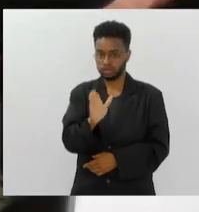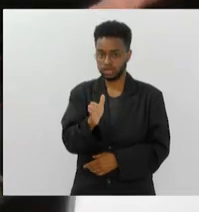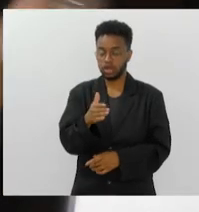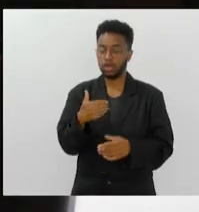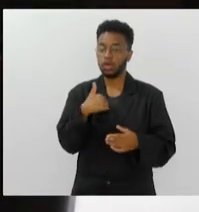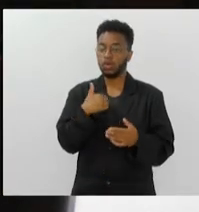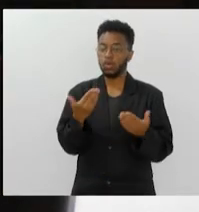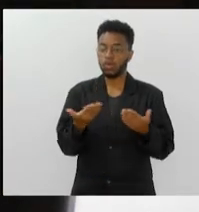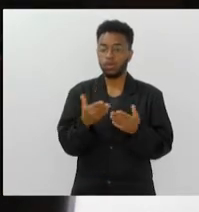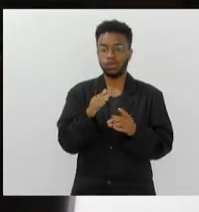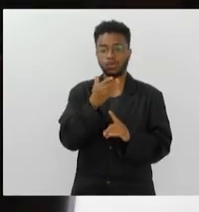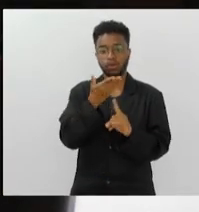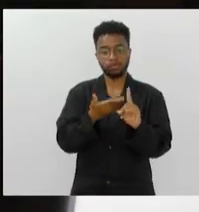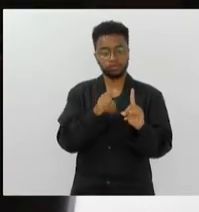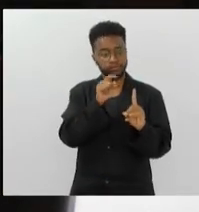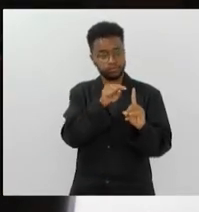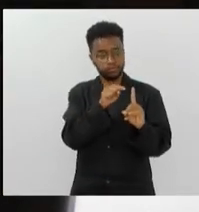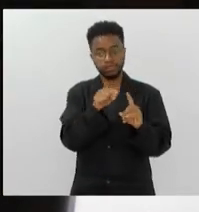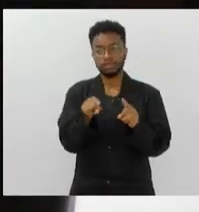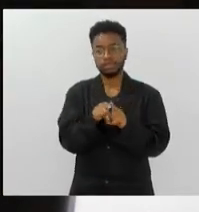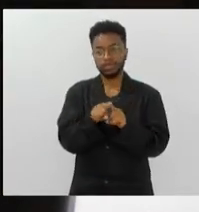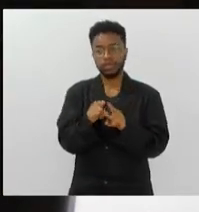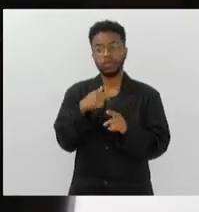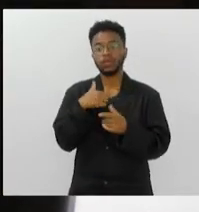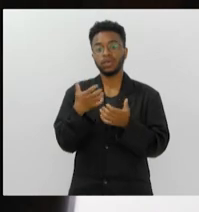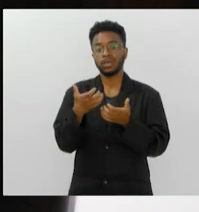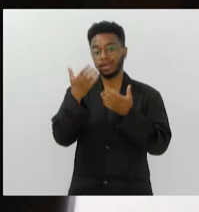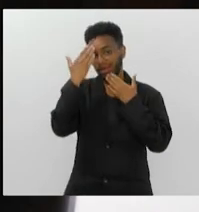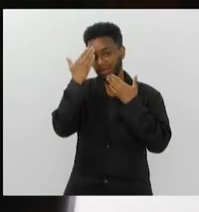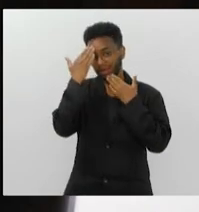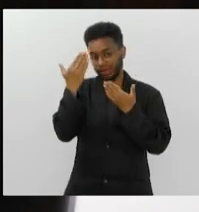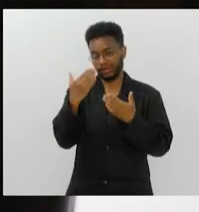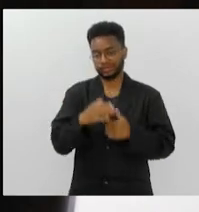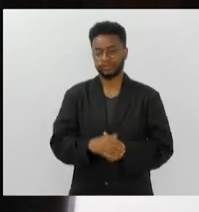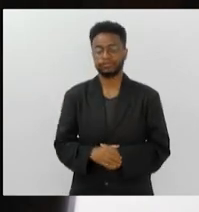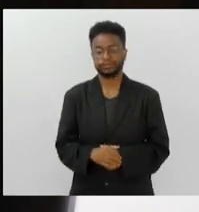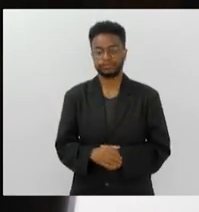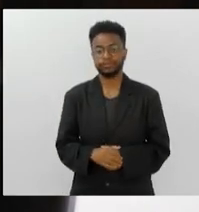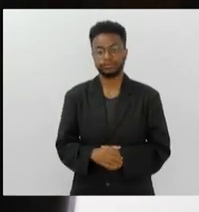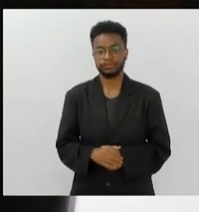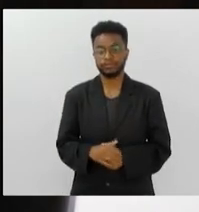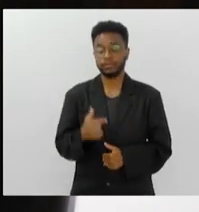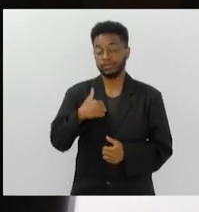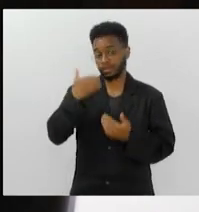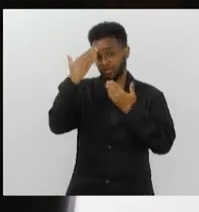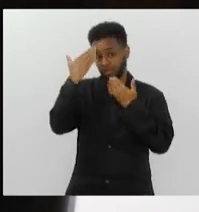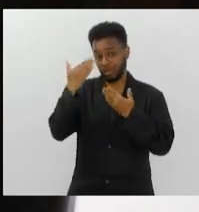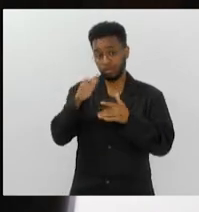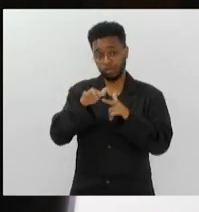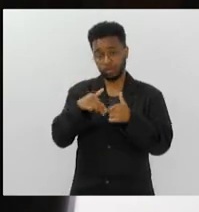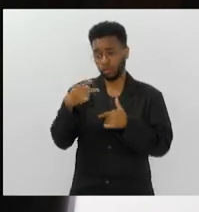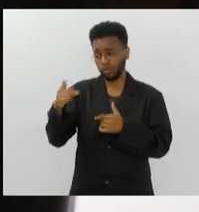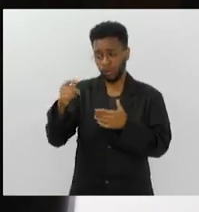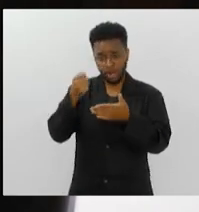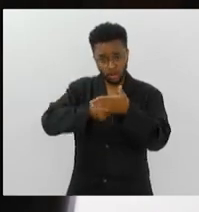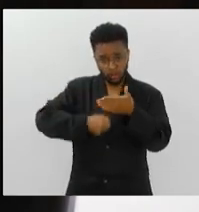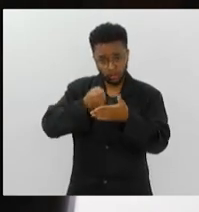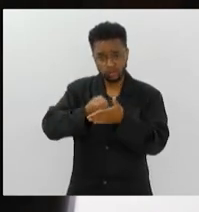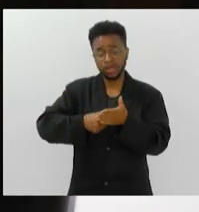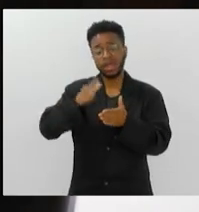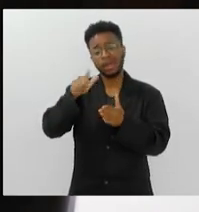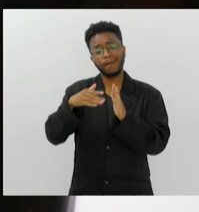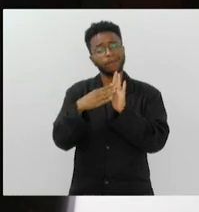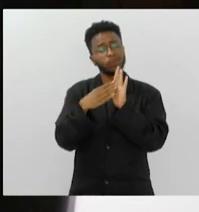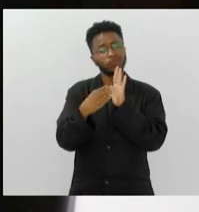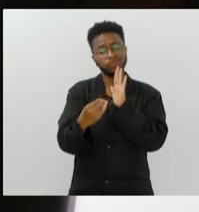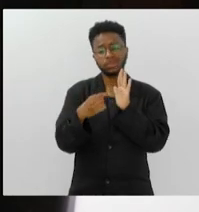senhor Orlandino, né, sou mais uma aqui que veio agradecer. A sua luta, senhor Orlandino, inspira um dos projetos